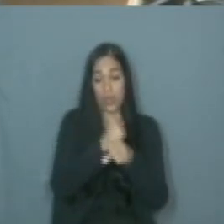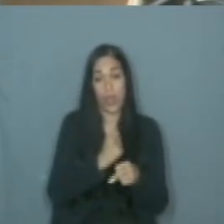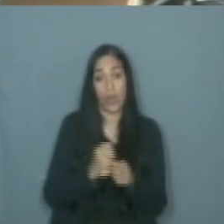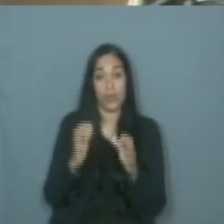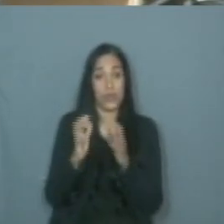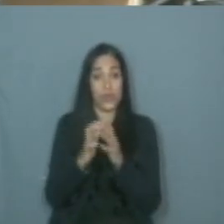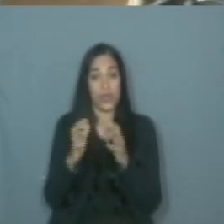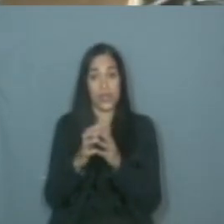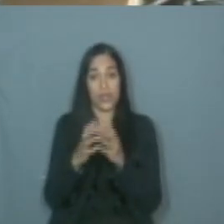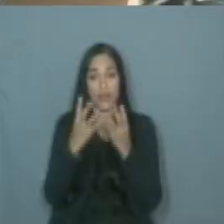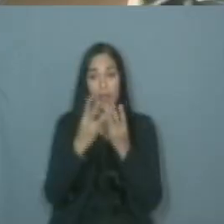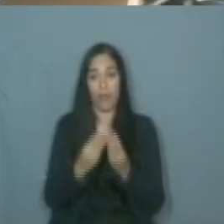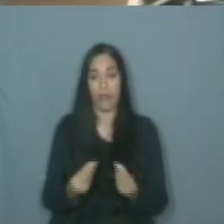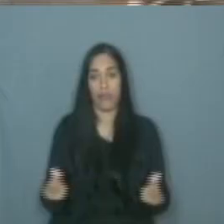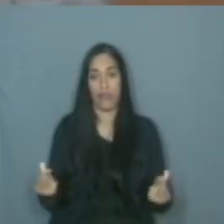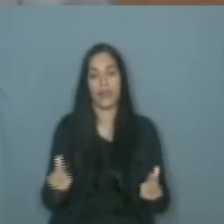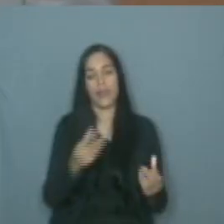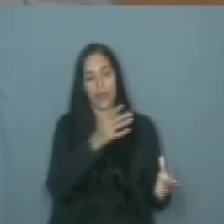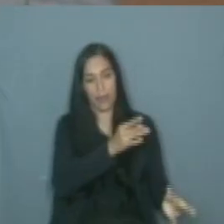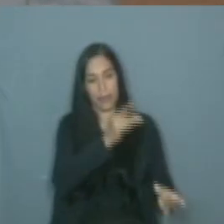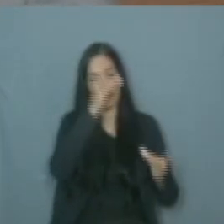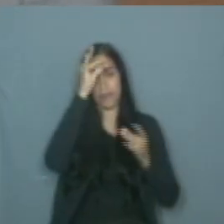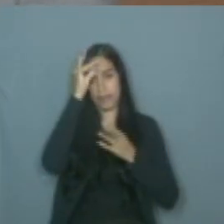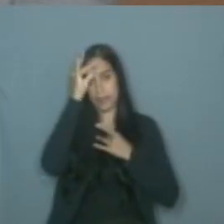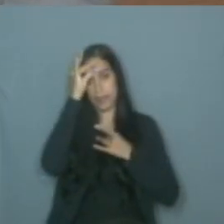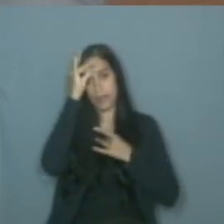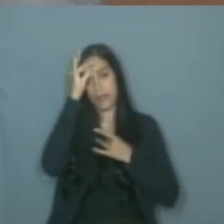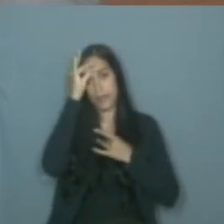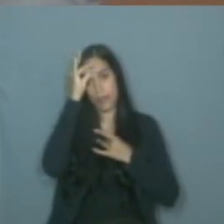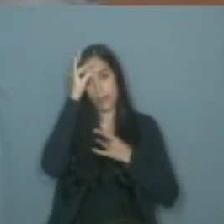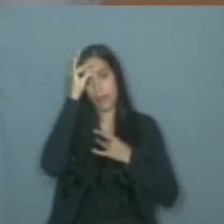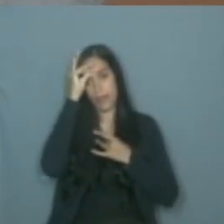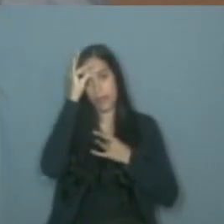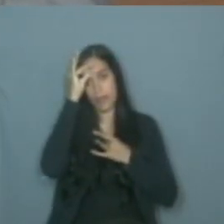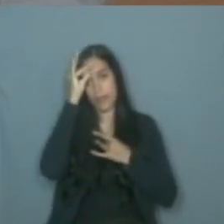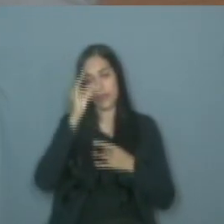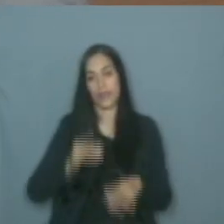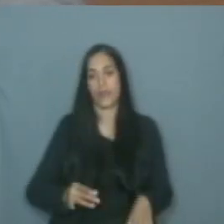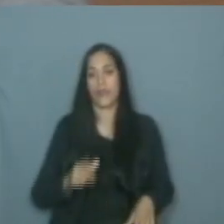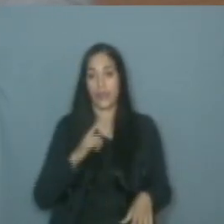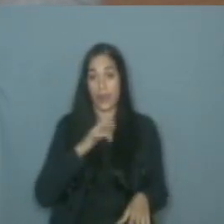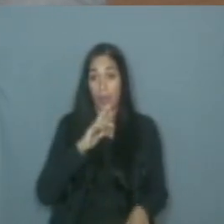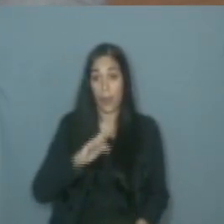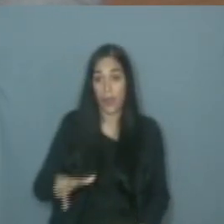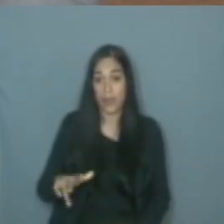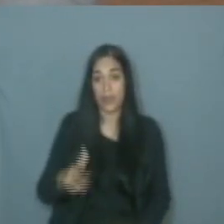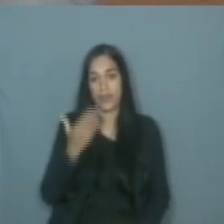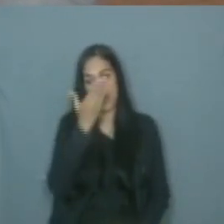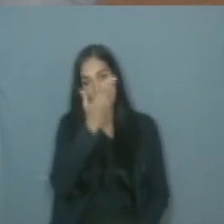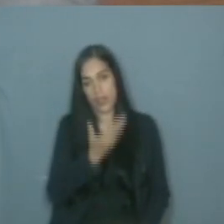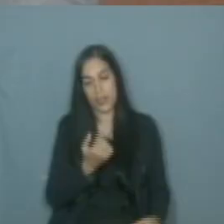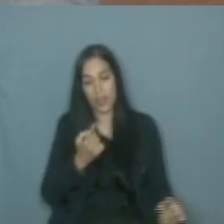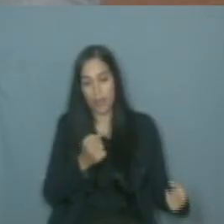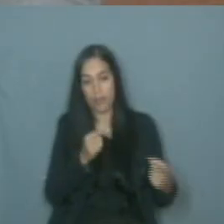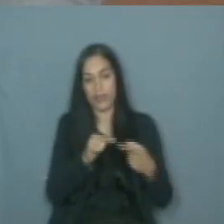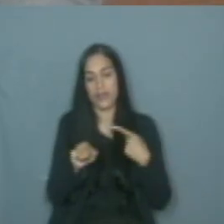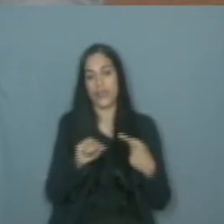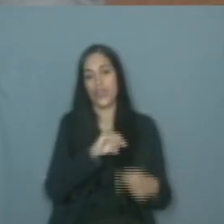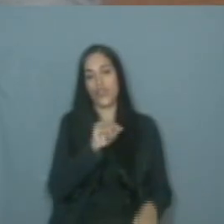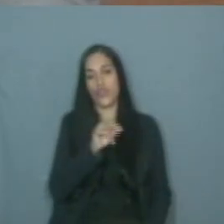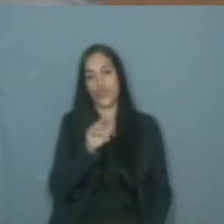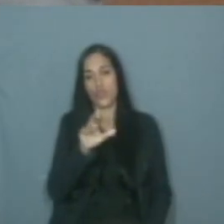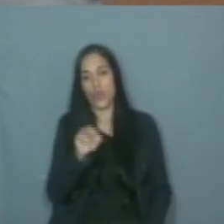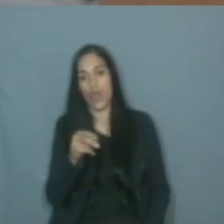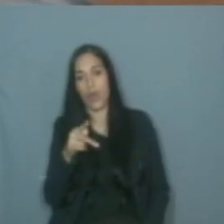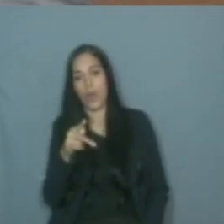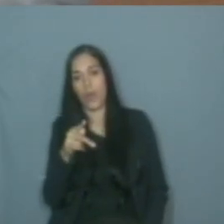descaso. Acato o seu à parte e veja bem, tem uma diferença grande entre o senhor e João Campos. O pai do senhor